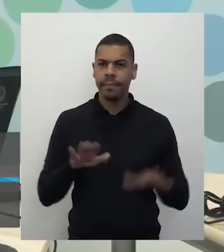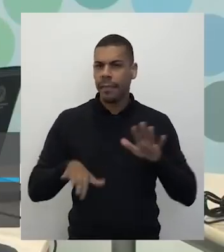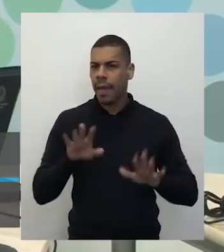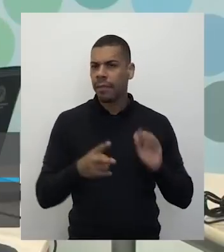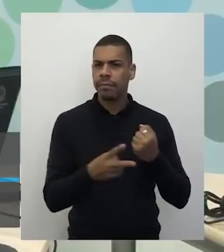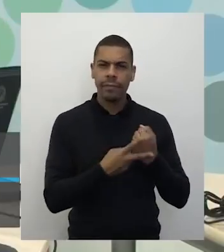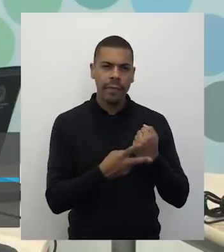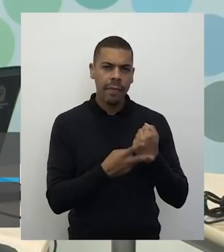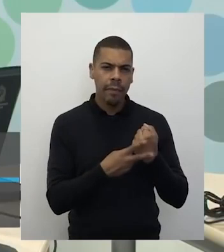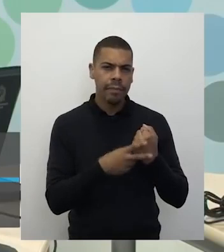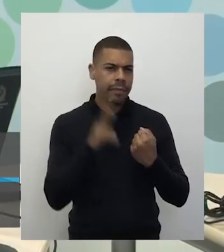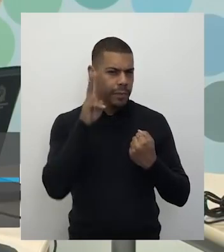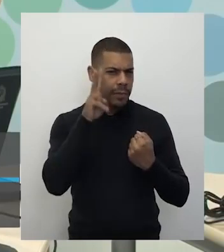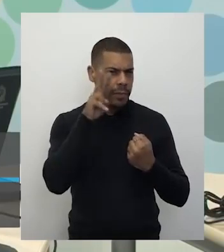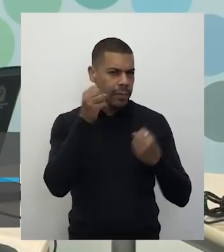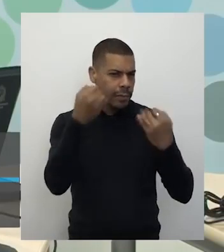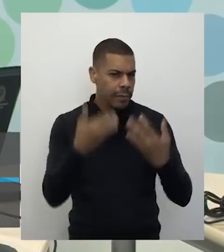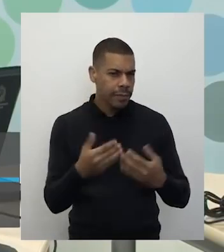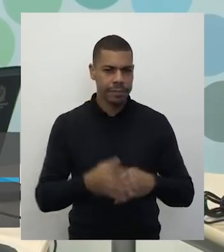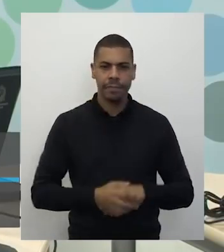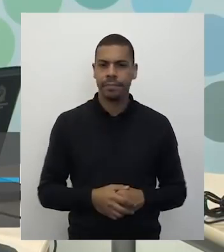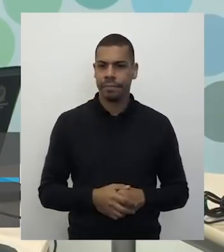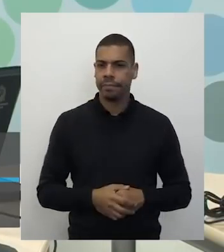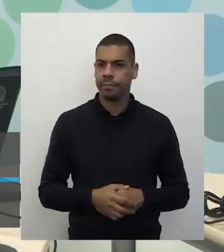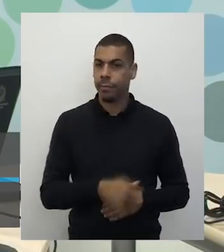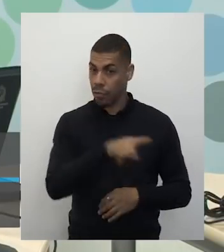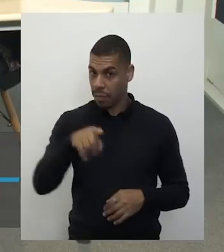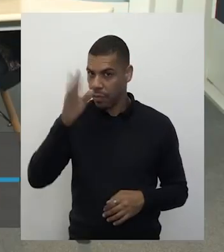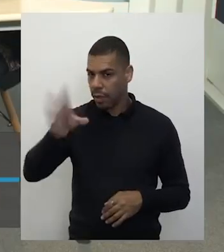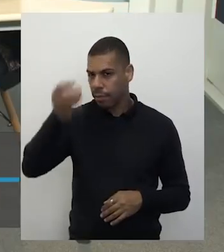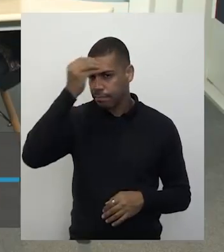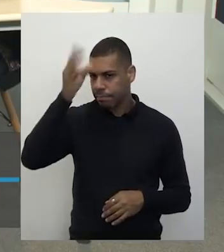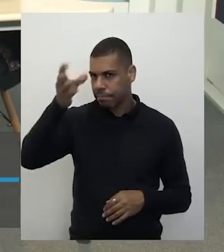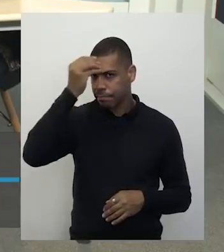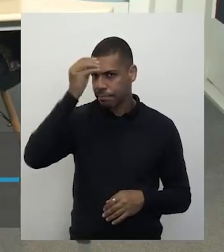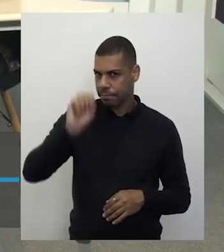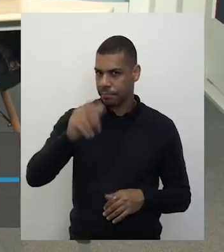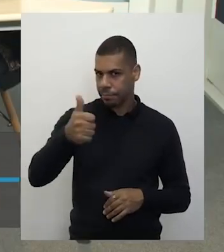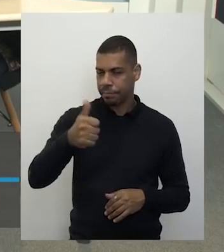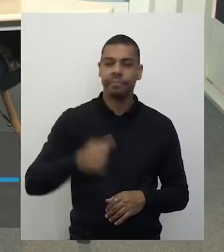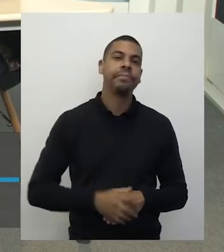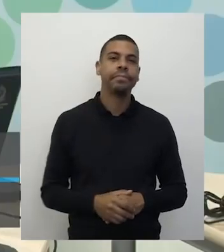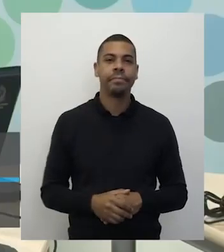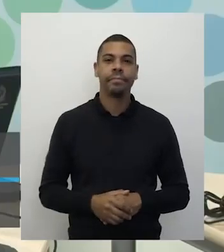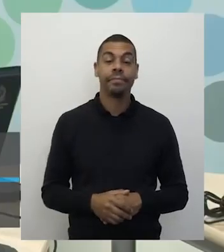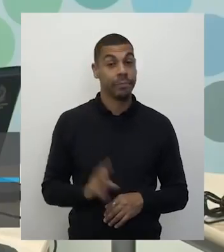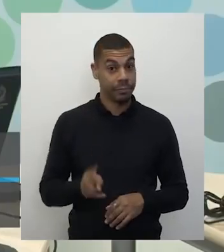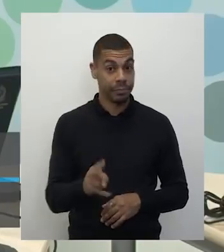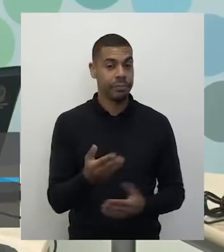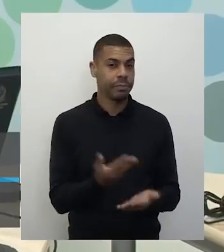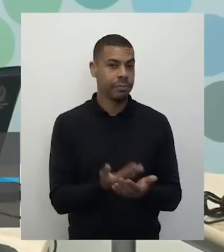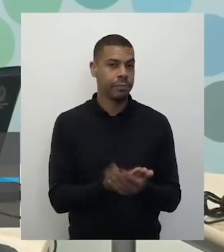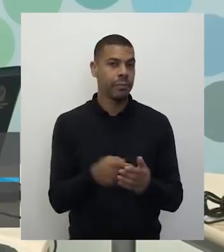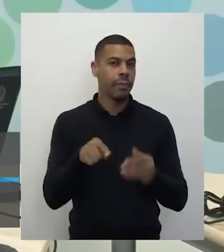inclusive, a gente tentou comentar, mas é bom retomar, bem Não colocado. É só para ficar marcado para eles, Perfeito, Deia. Então, vamos seguir aí. Responda